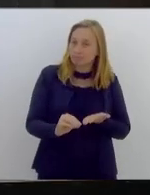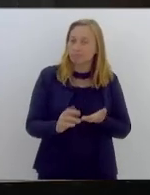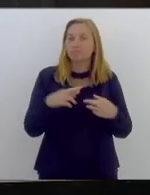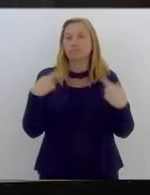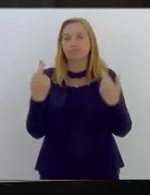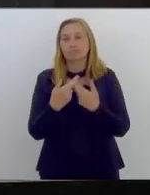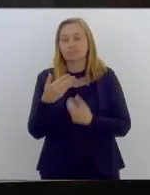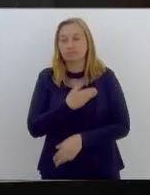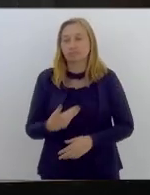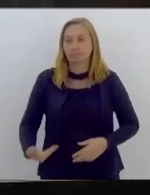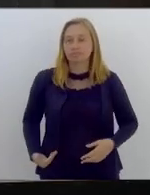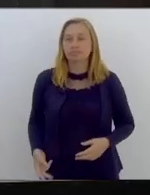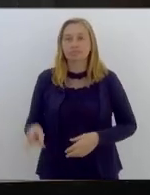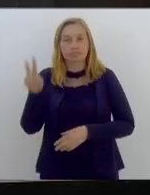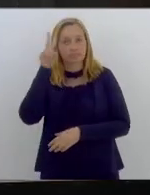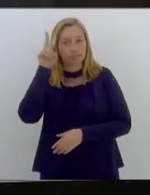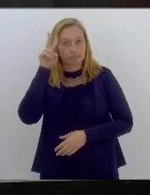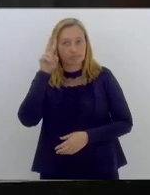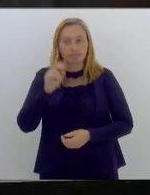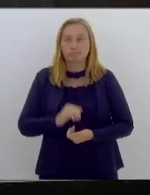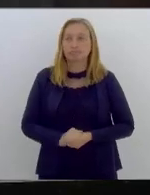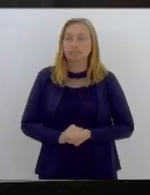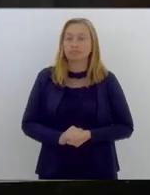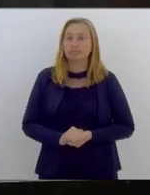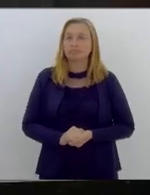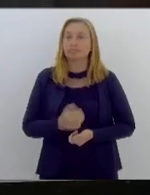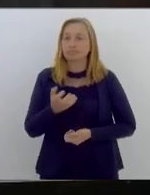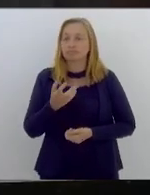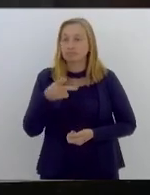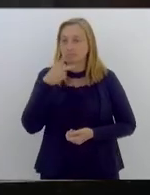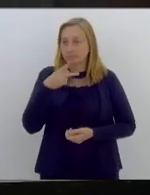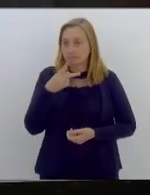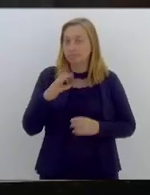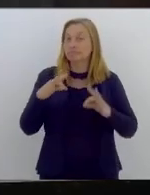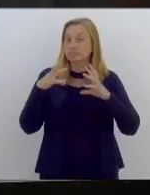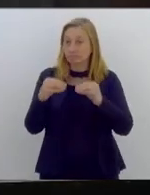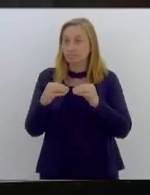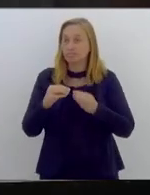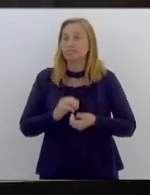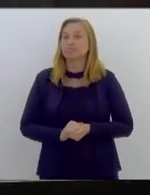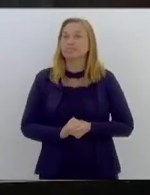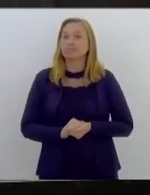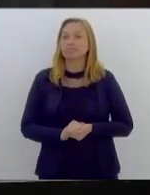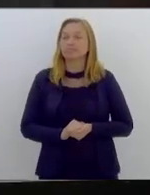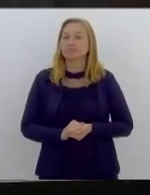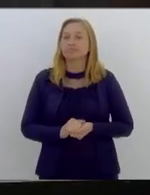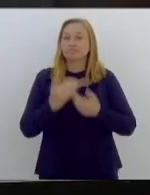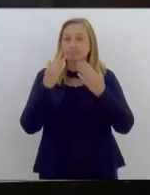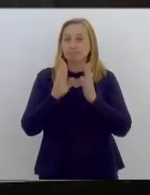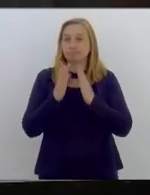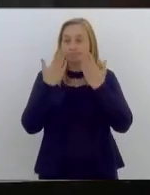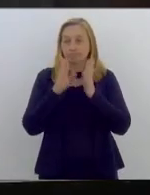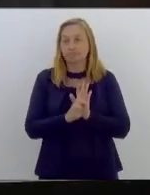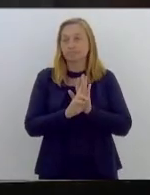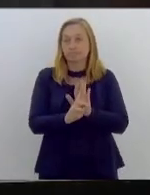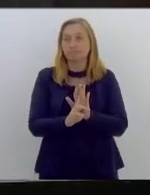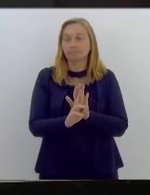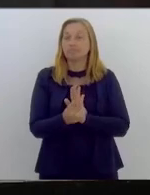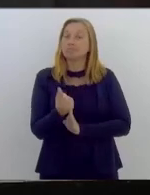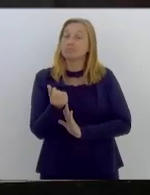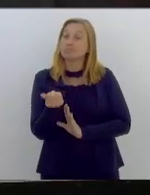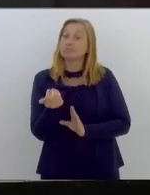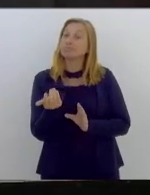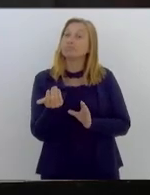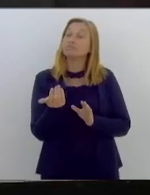audiência pública segunda-feira. Mas o que eu estou querendo dizer com isso tudo, né, isso representa entrar dinheiro no caixa,